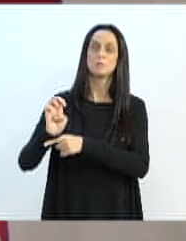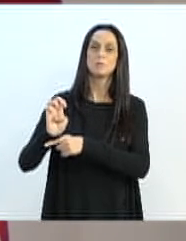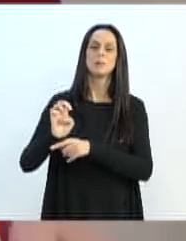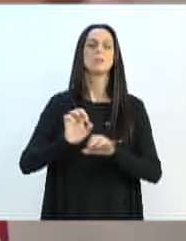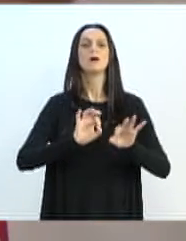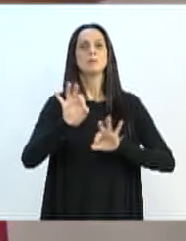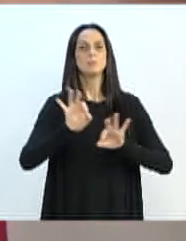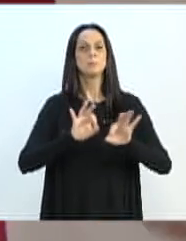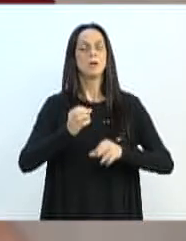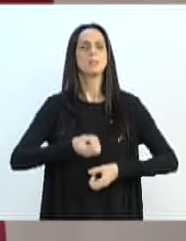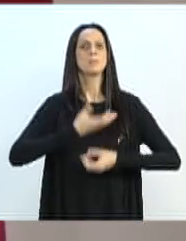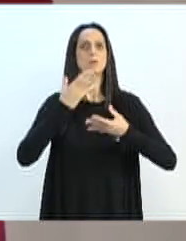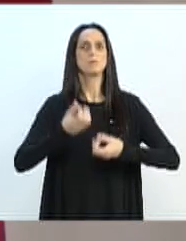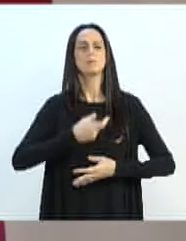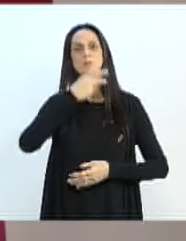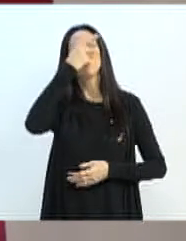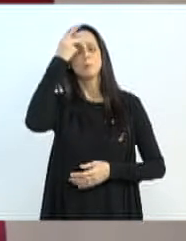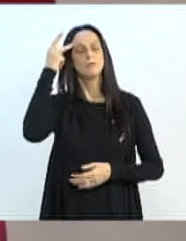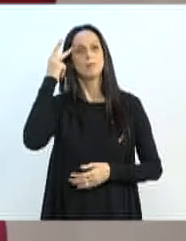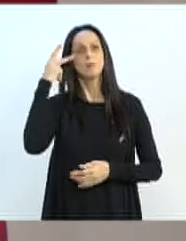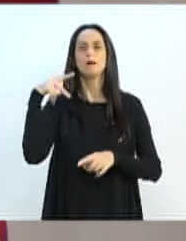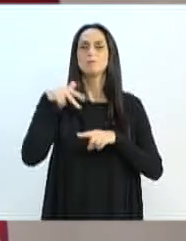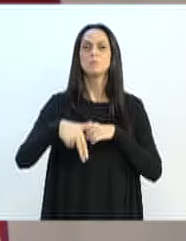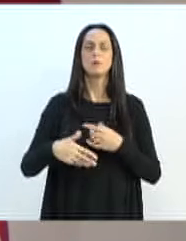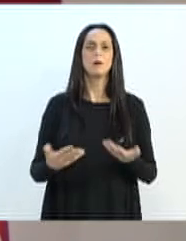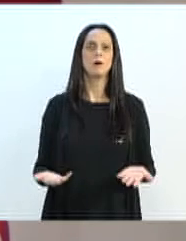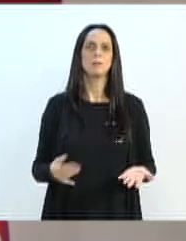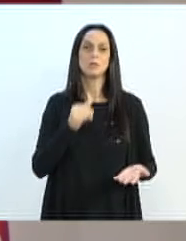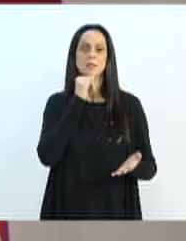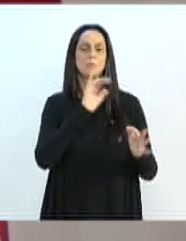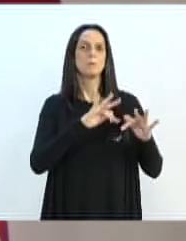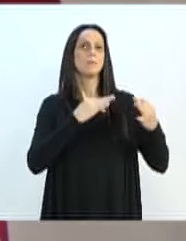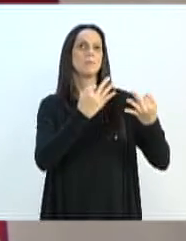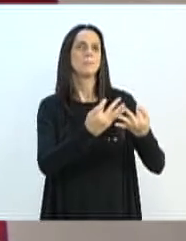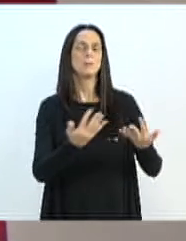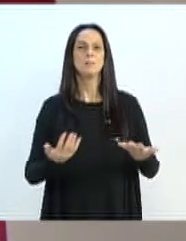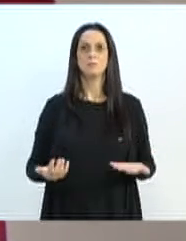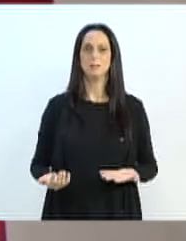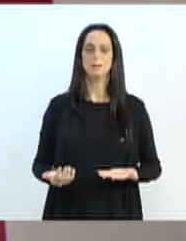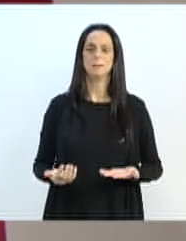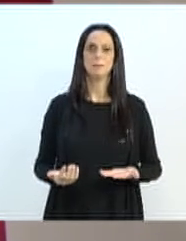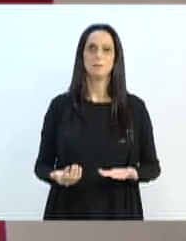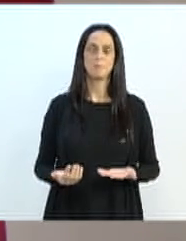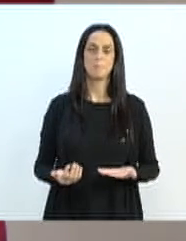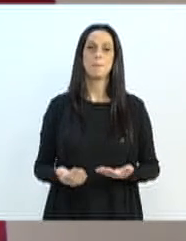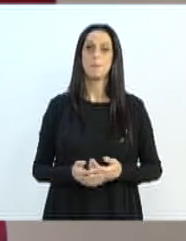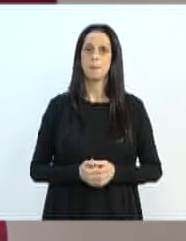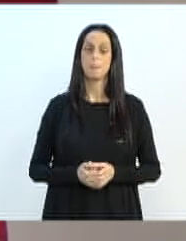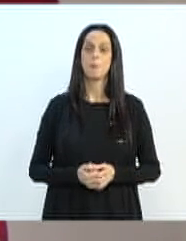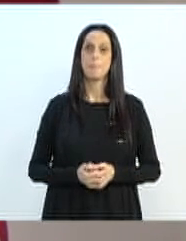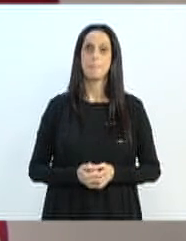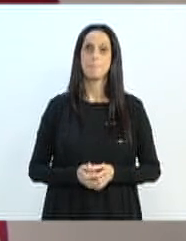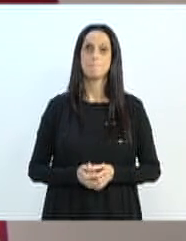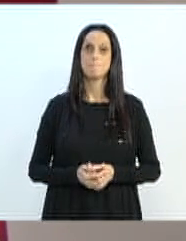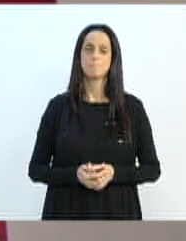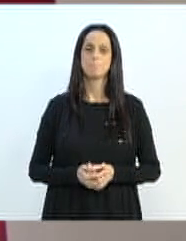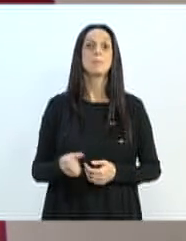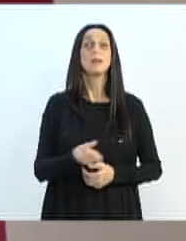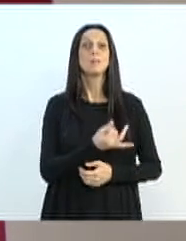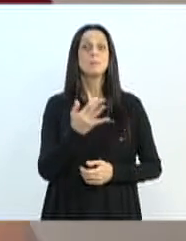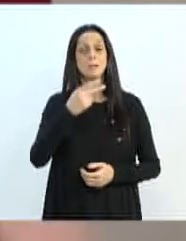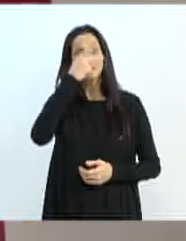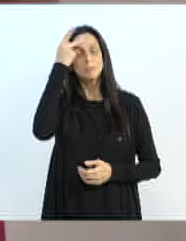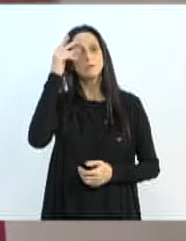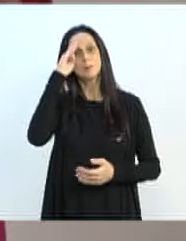organizações espontâneas das pessoas, como, por exemplo, a família. Hoje, por incrível que pareça, muitas pessoas